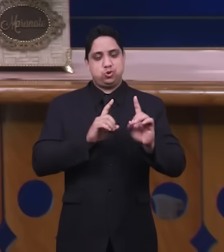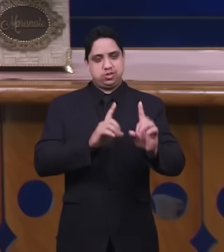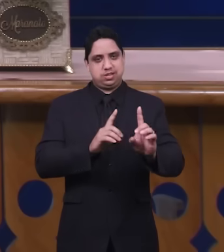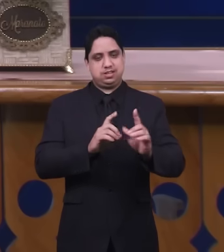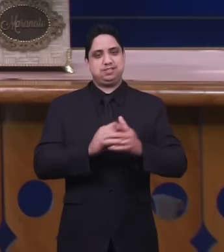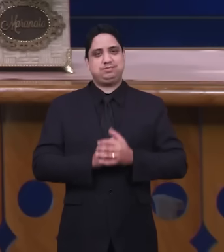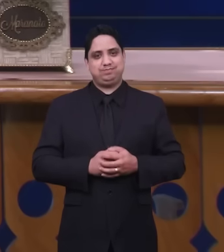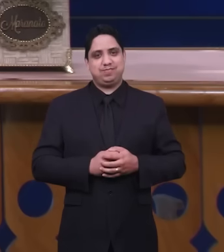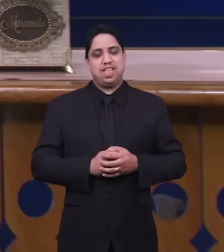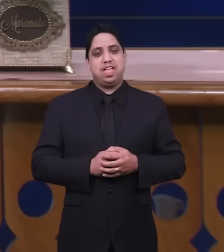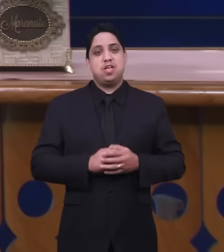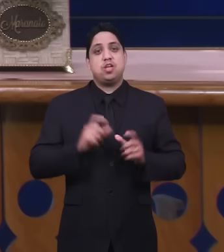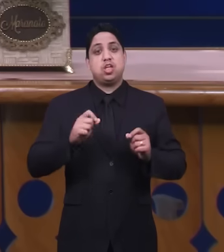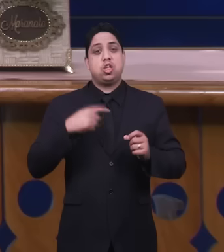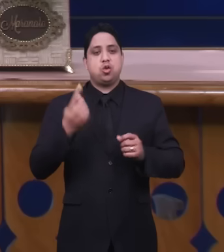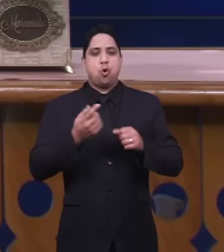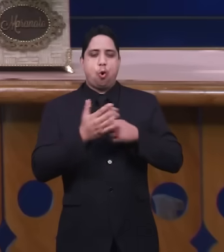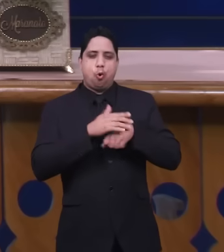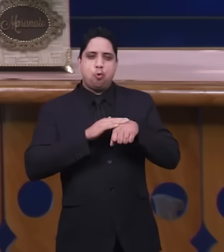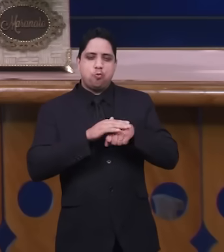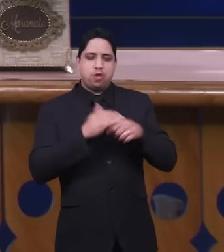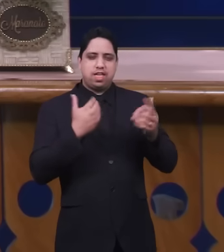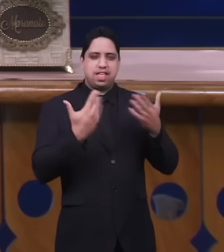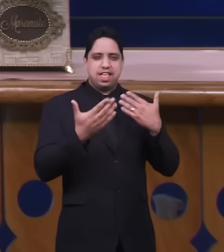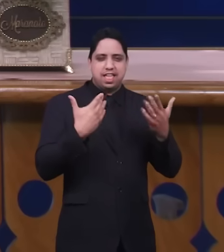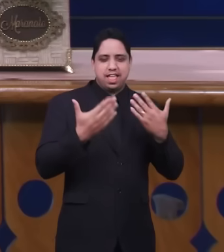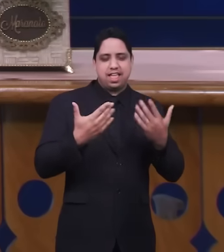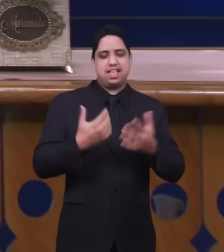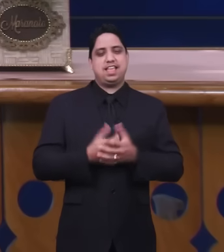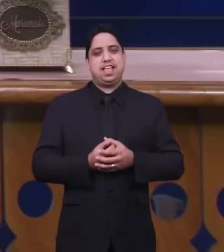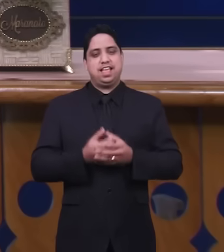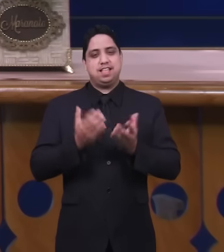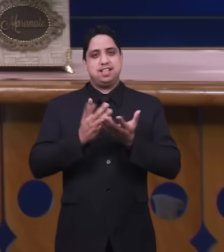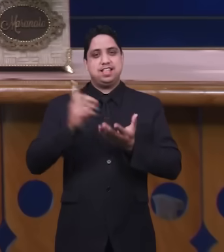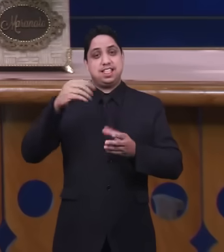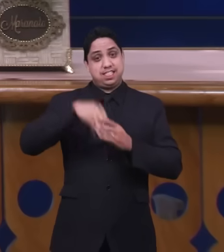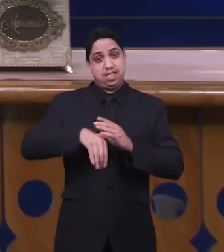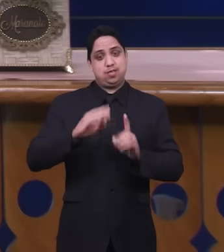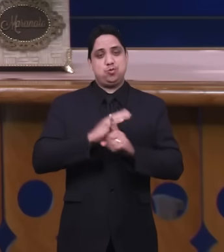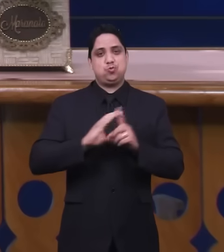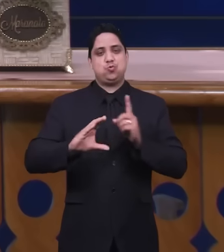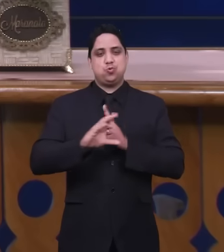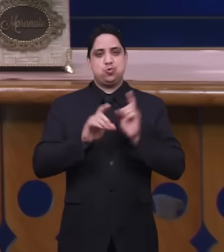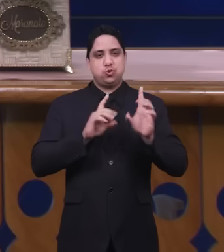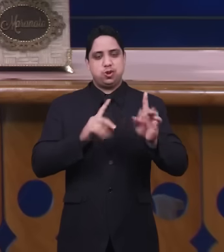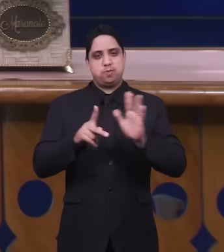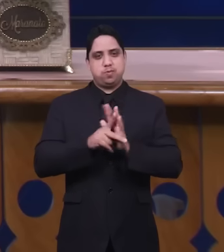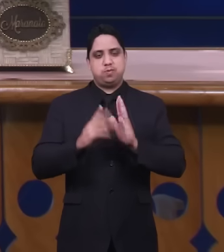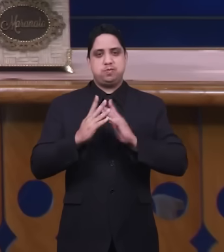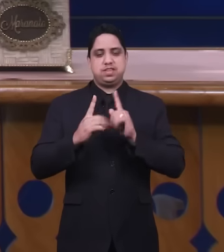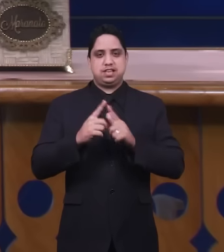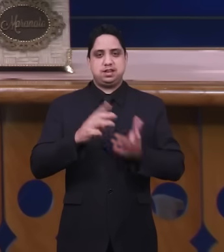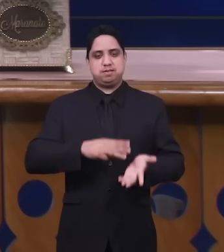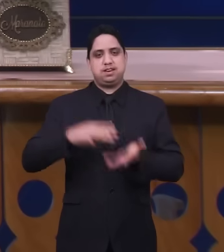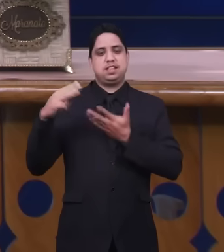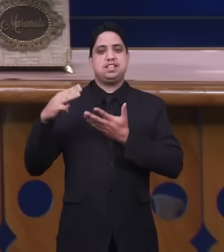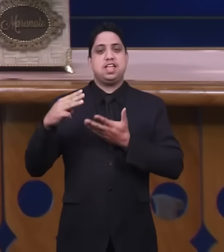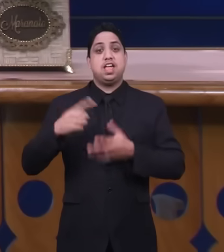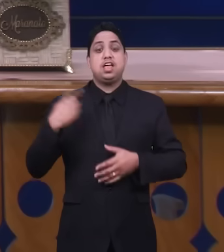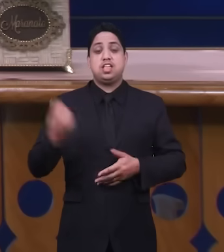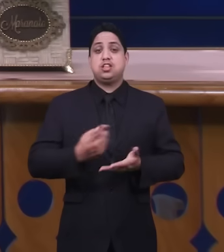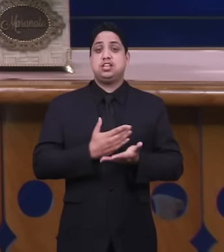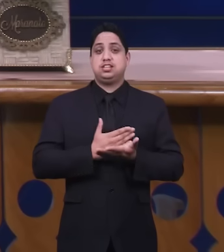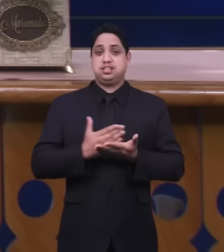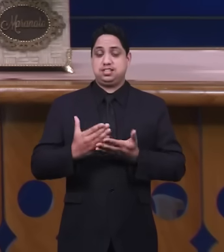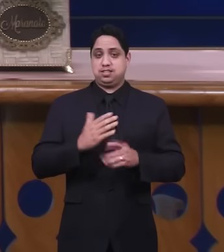dia do programa Conversas Bíblicas, o conteúdo Conversas Bíblicas dentro do culto doutrinário da Igreja Cristã Maranata. E nós vamos então dar